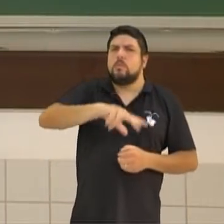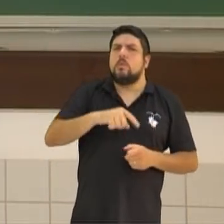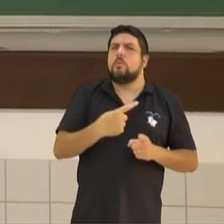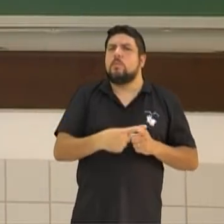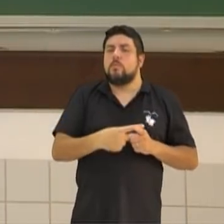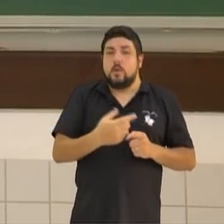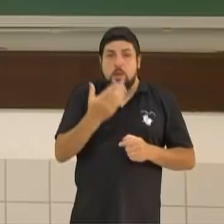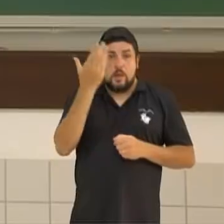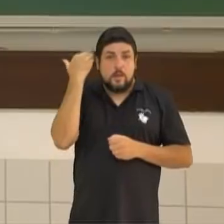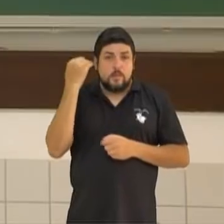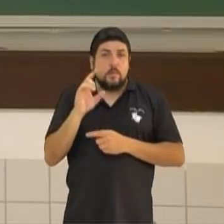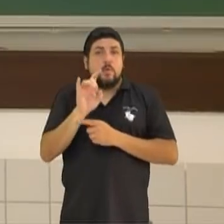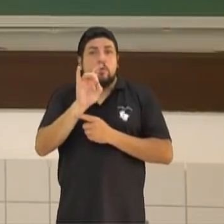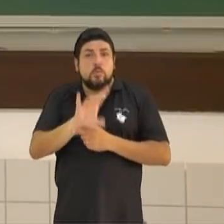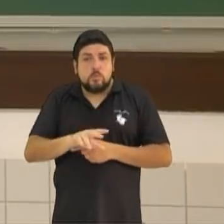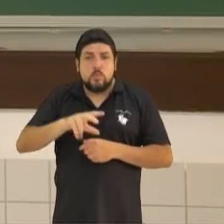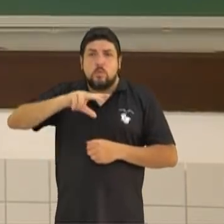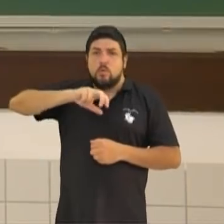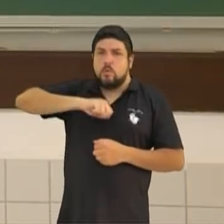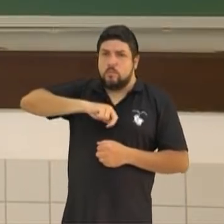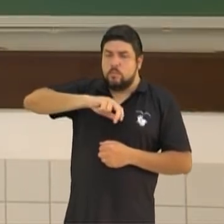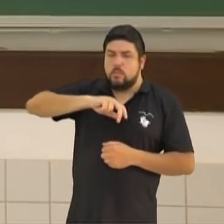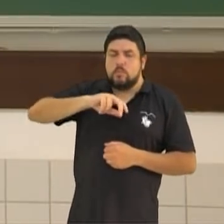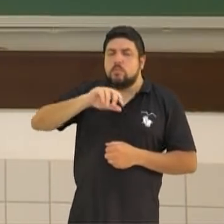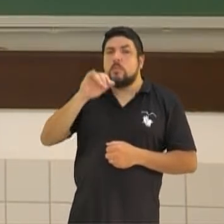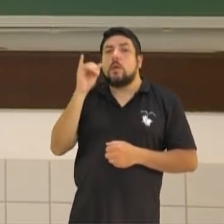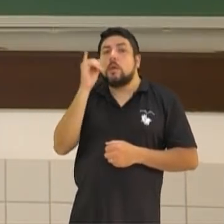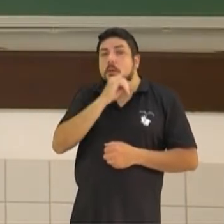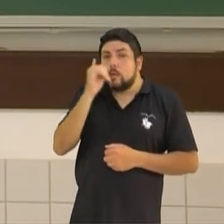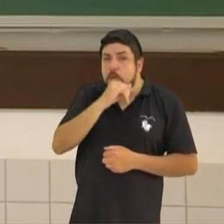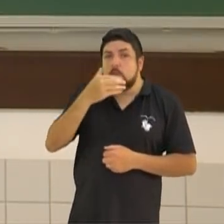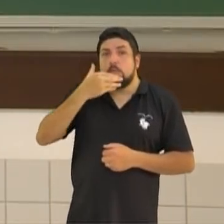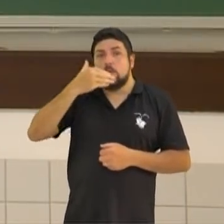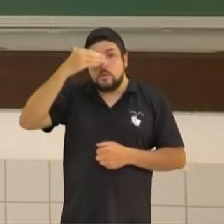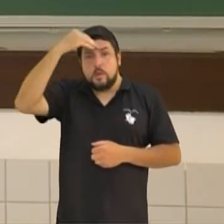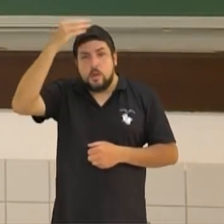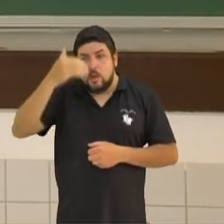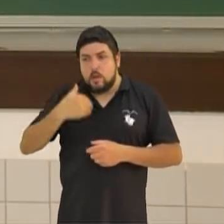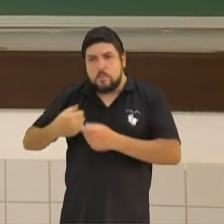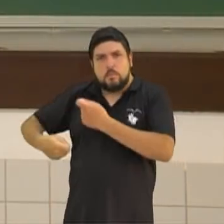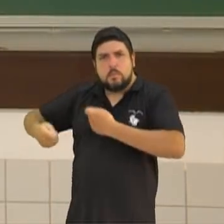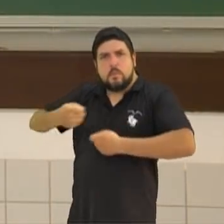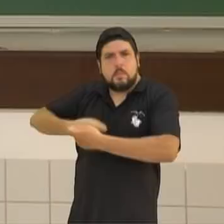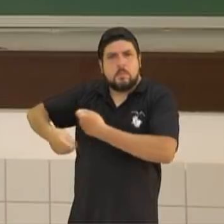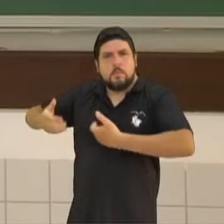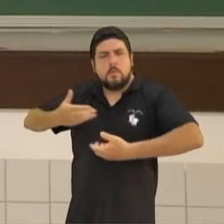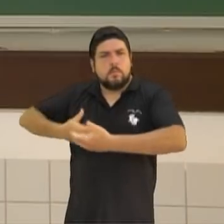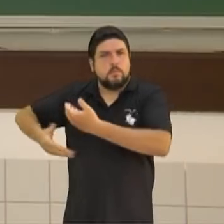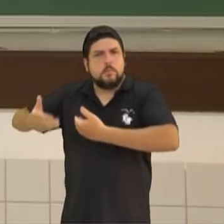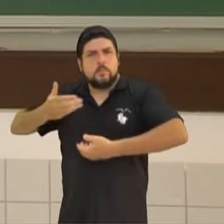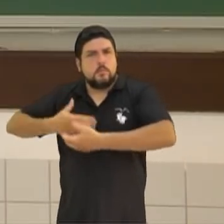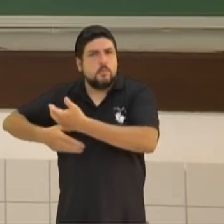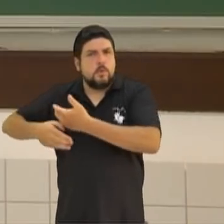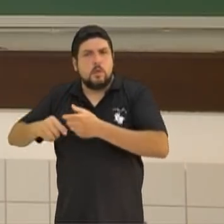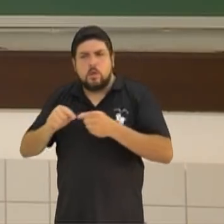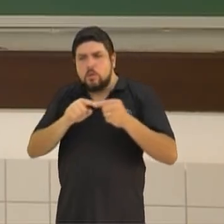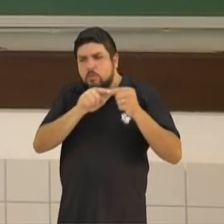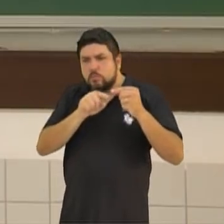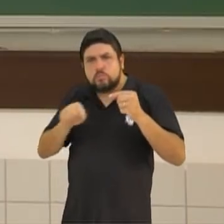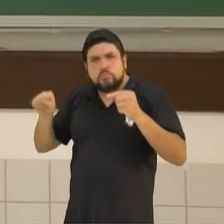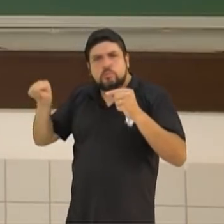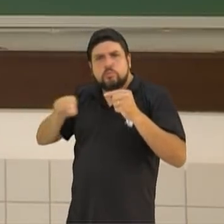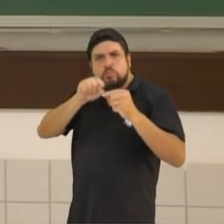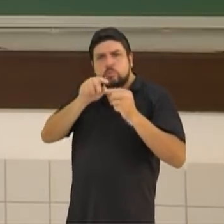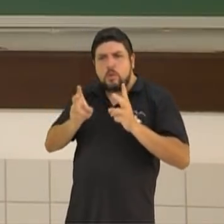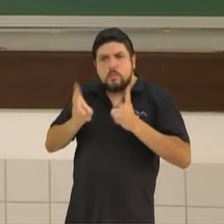italianos tinham do comércio de especiarias e de produtos chineses, principalmente a seda, que vinha só para essa rota. Esse